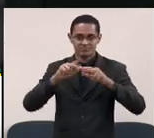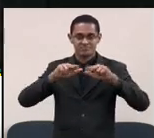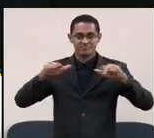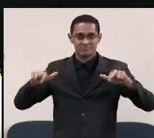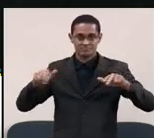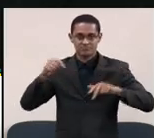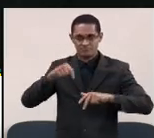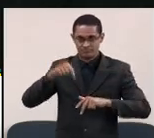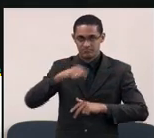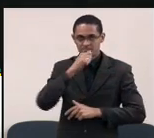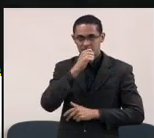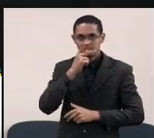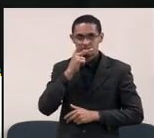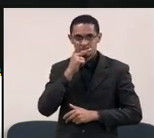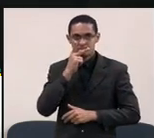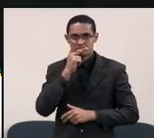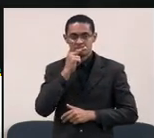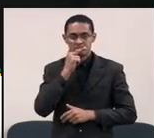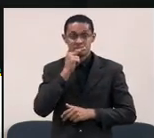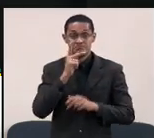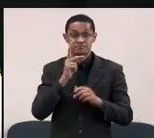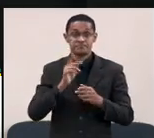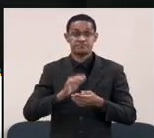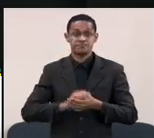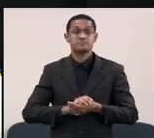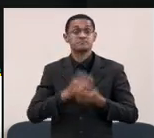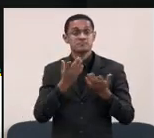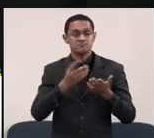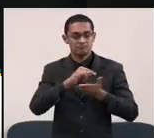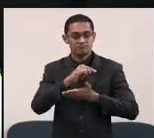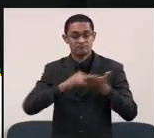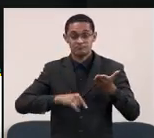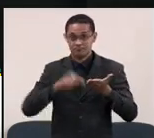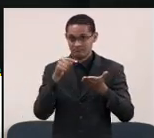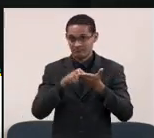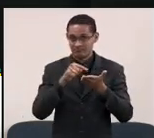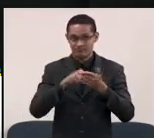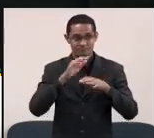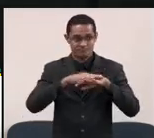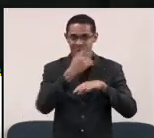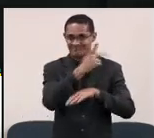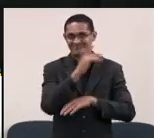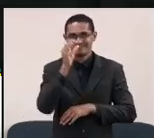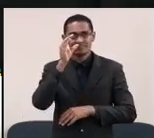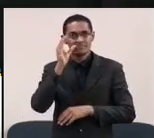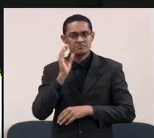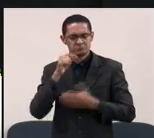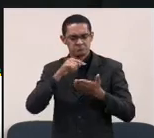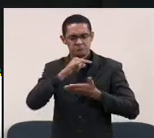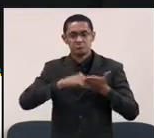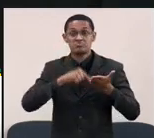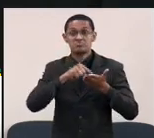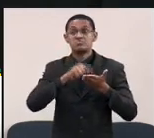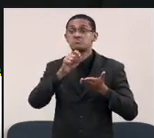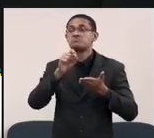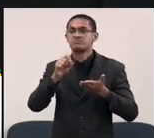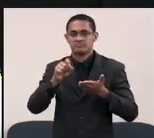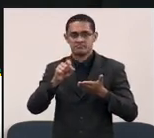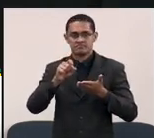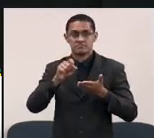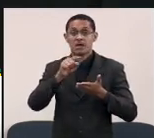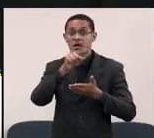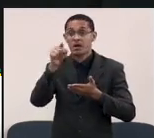Deputado Jaci, essa licitação é aquela que a maioria das